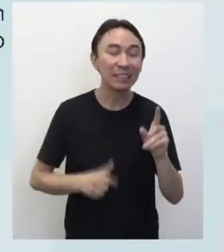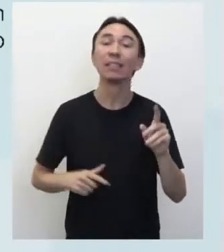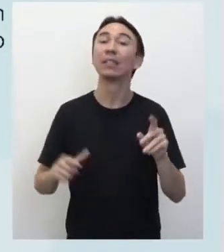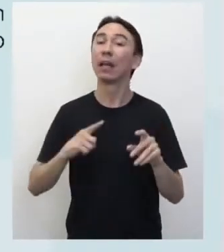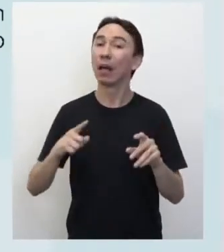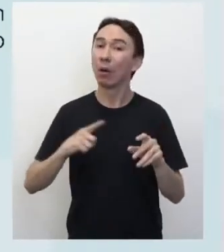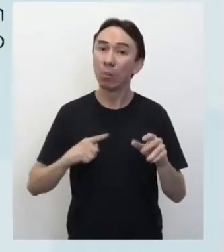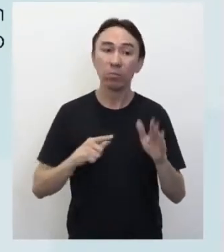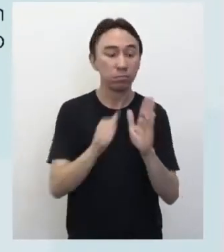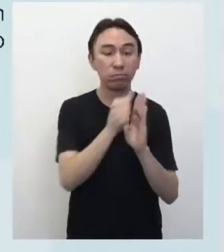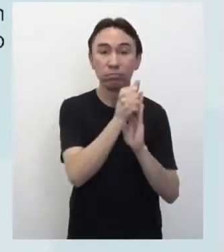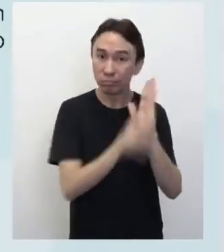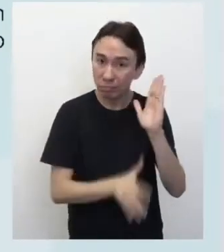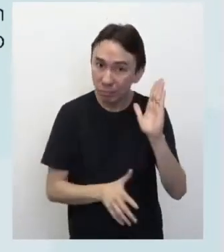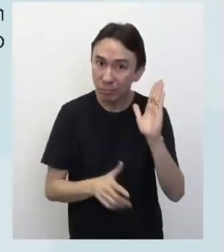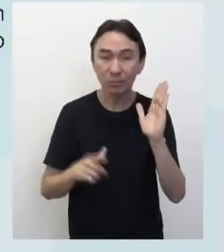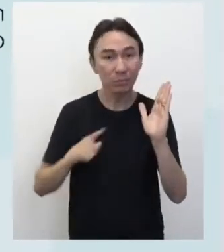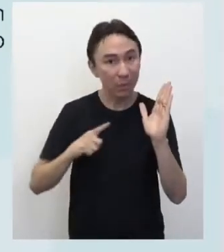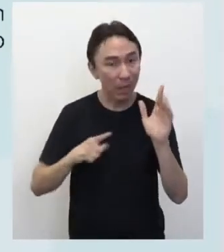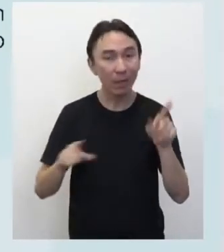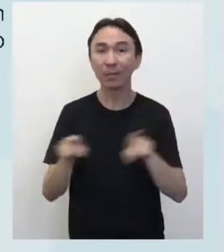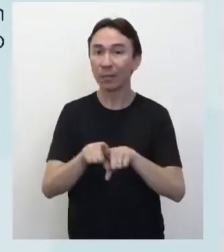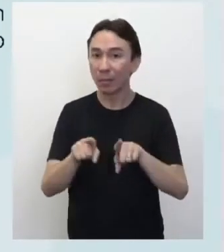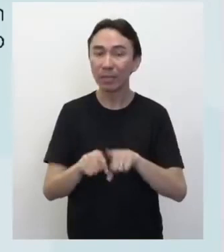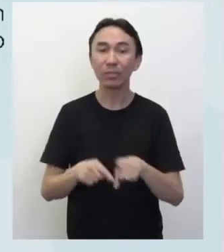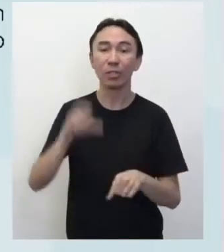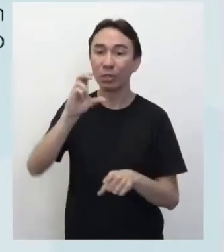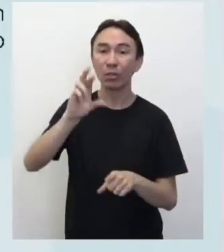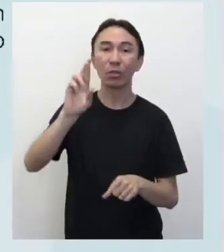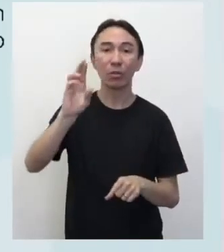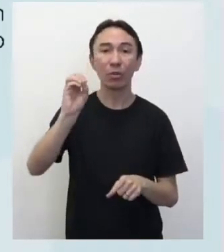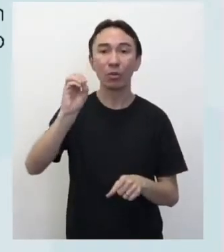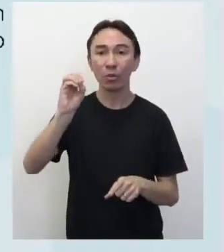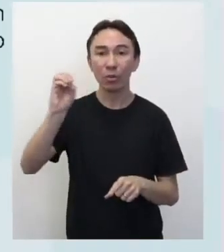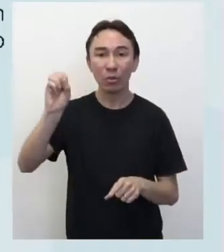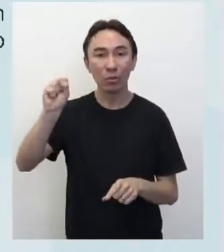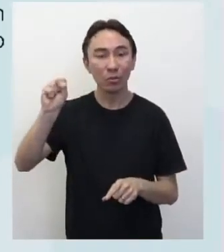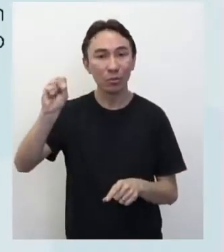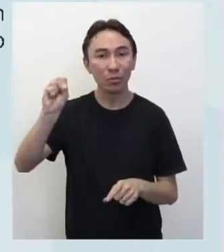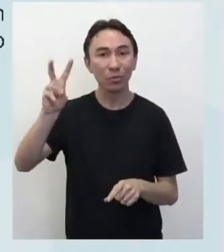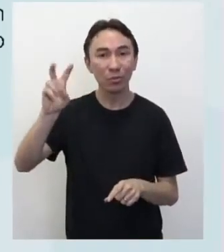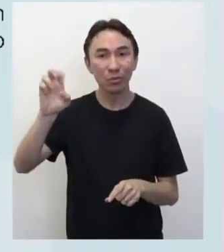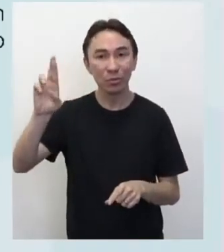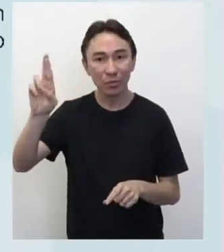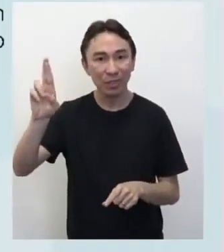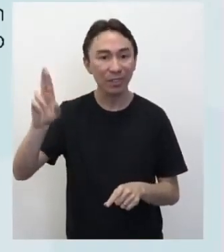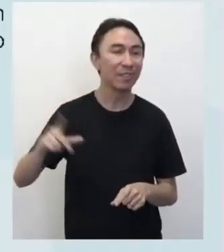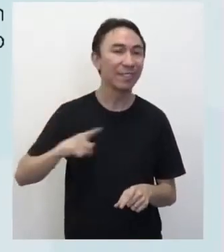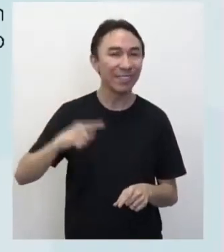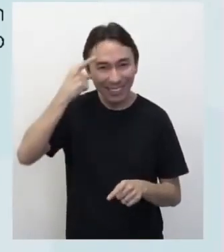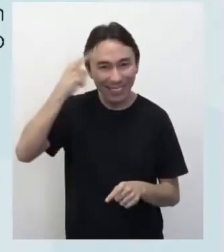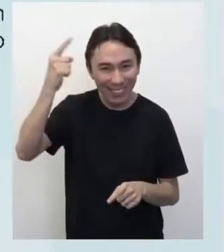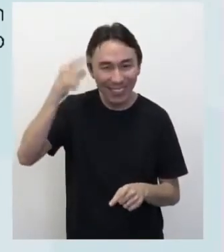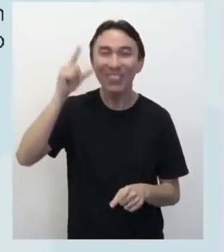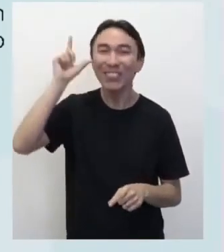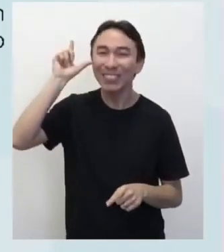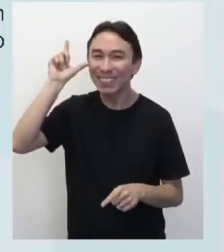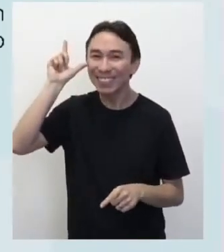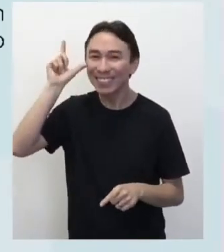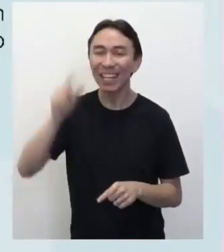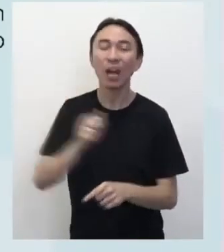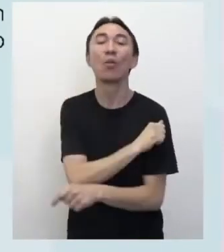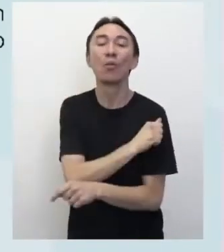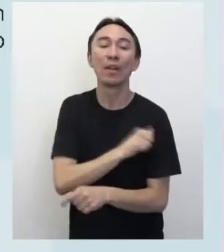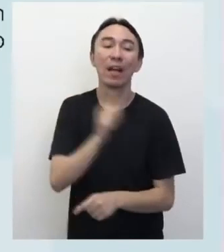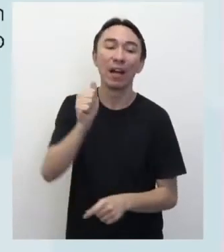vez vai ser de crossover. E ela foi enviada pela aluna mencionada na aula de ontem, gente, que é a Ana Carolina. A escola dela é